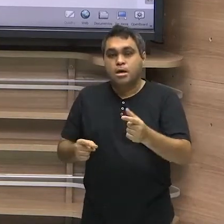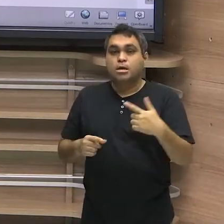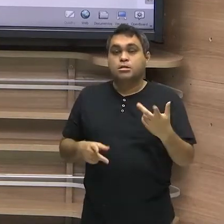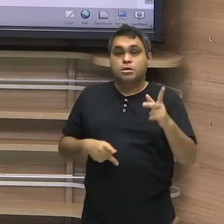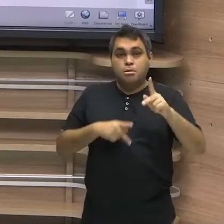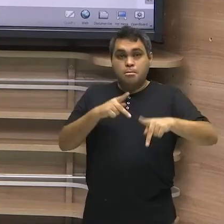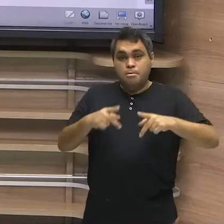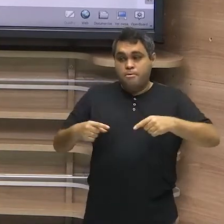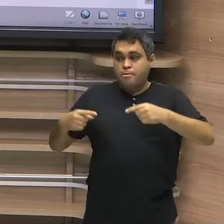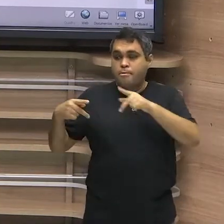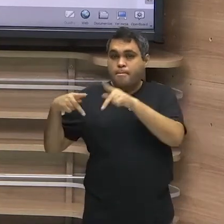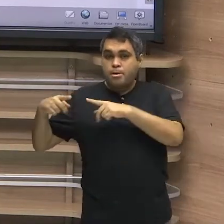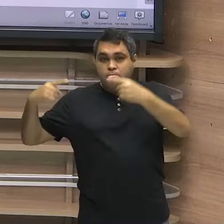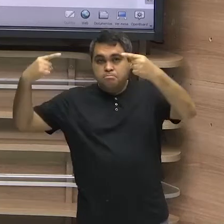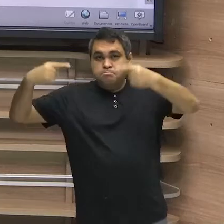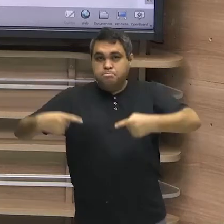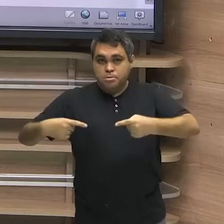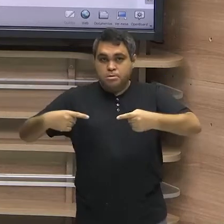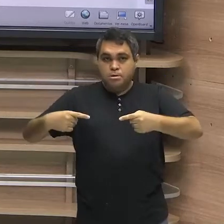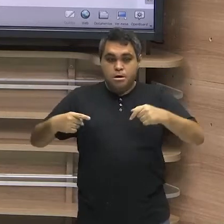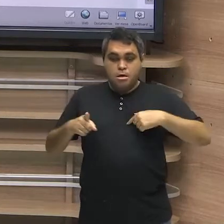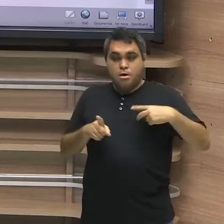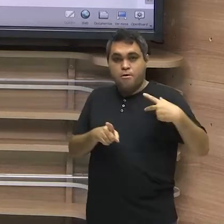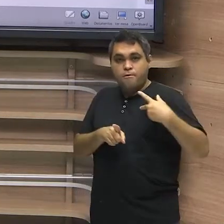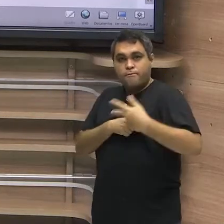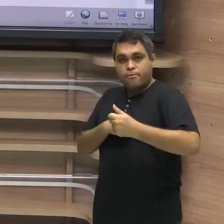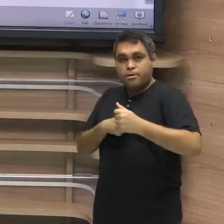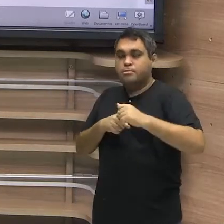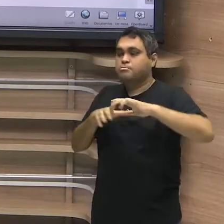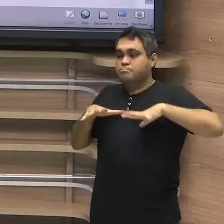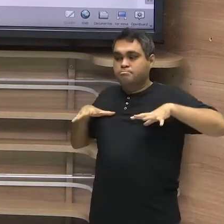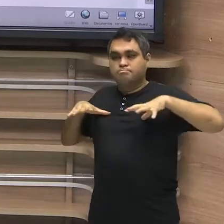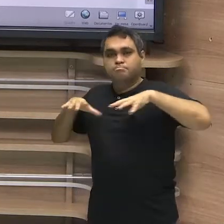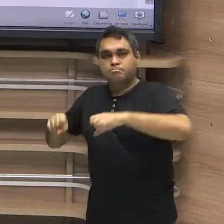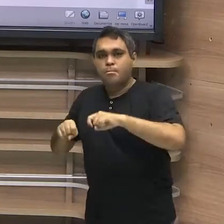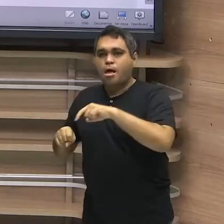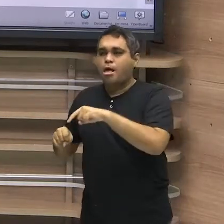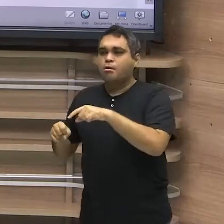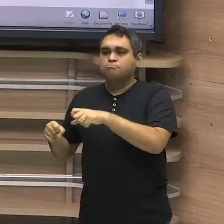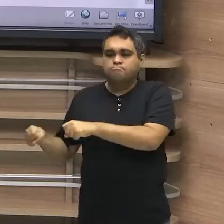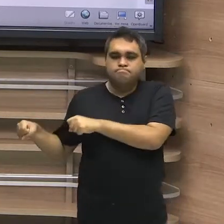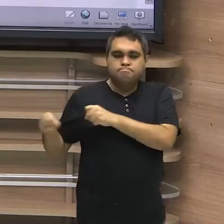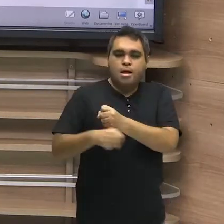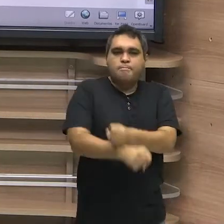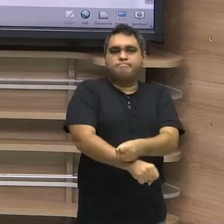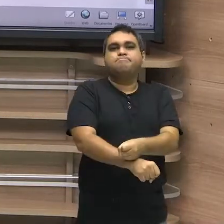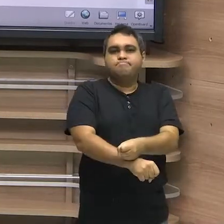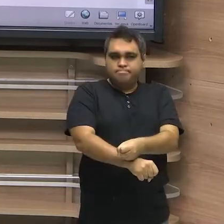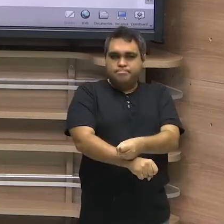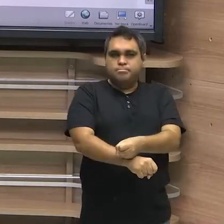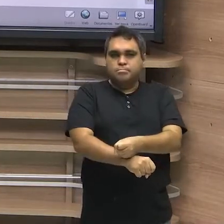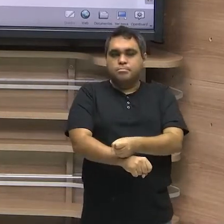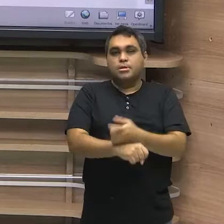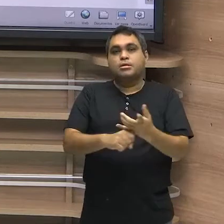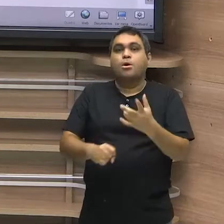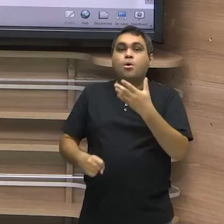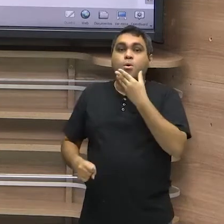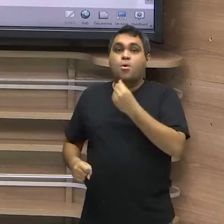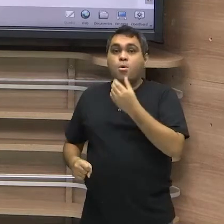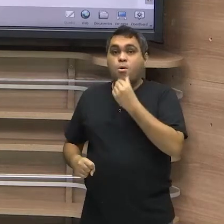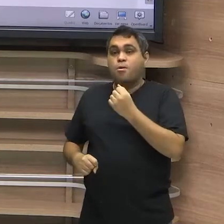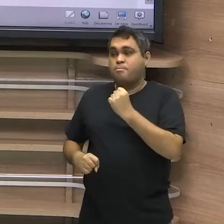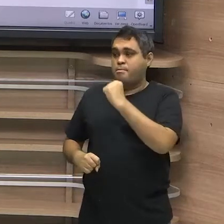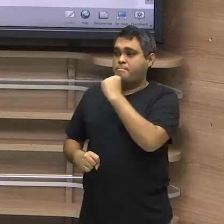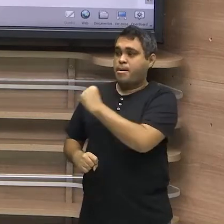esses territórios, eles tomavam ali toda a população, assassinavam os homens, né, para poder dar